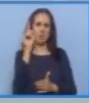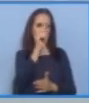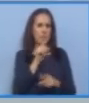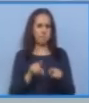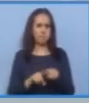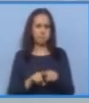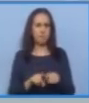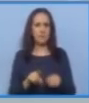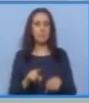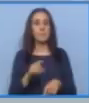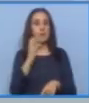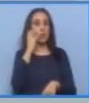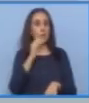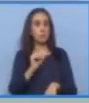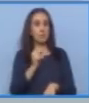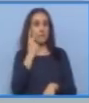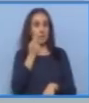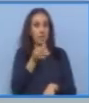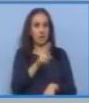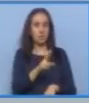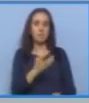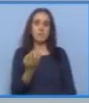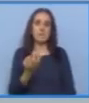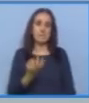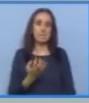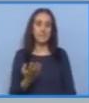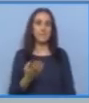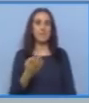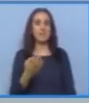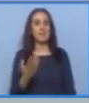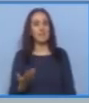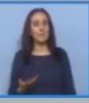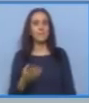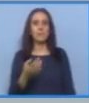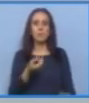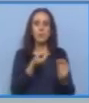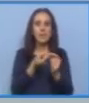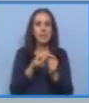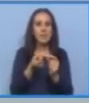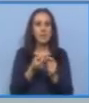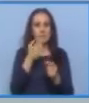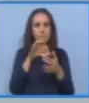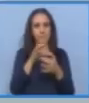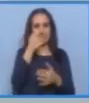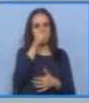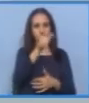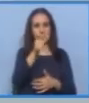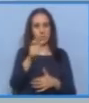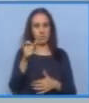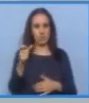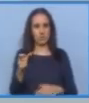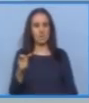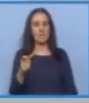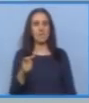pessoas, viveram em Angola e, portanto, sim, este lado de proximidade em relação às pessoas,